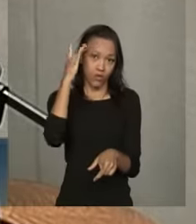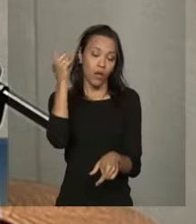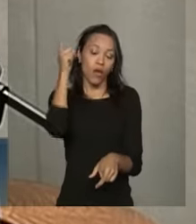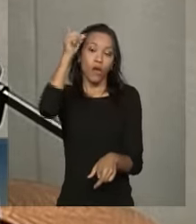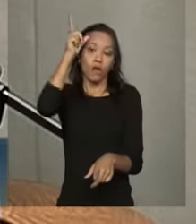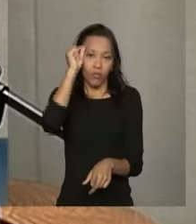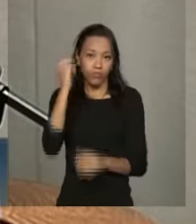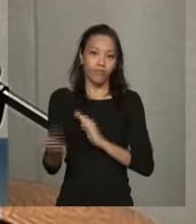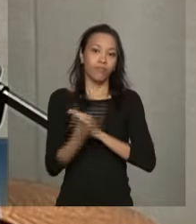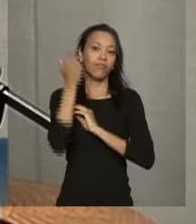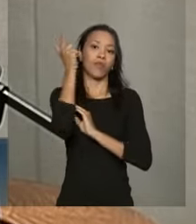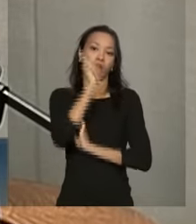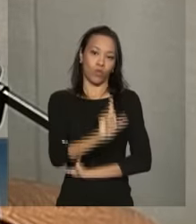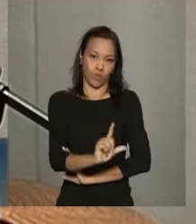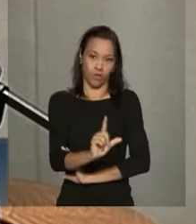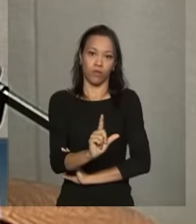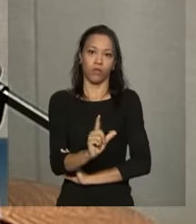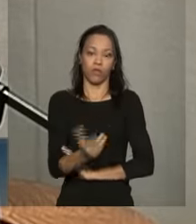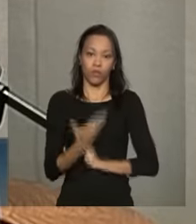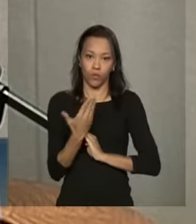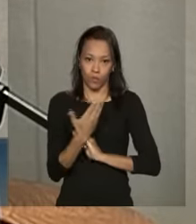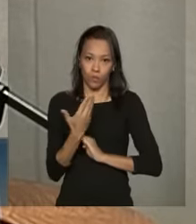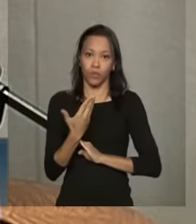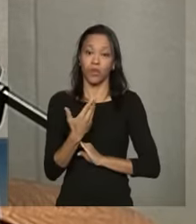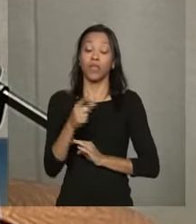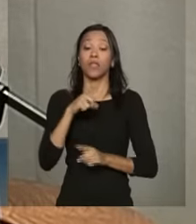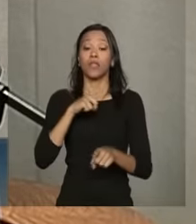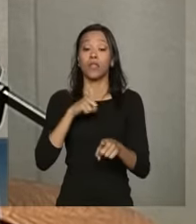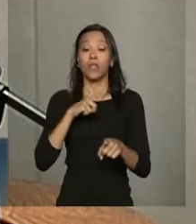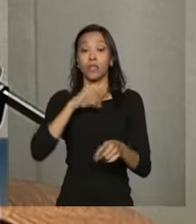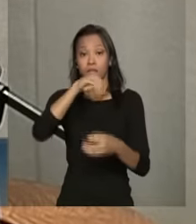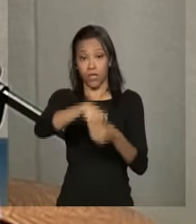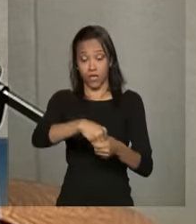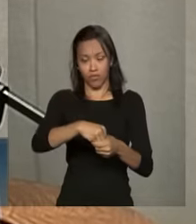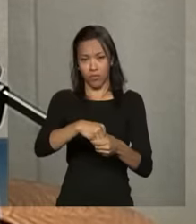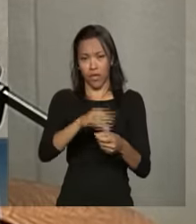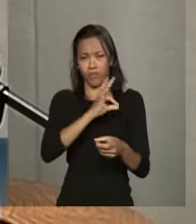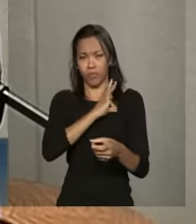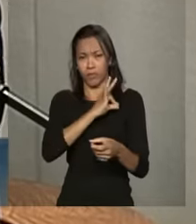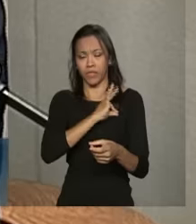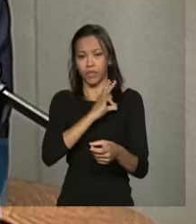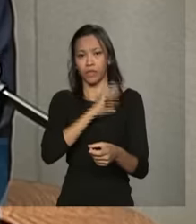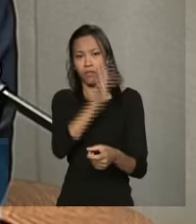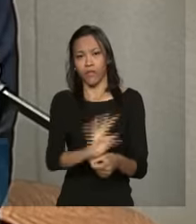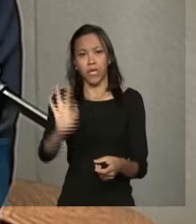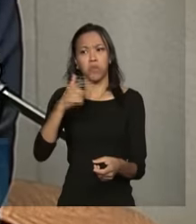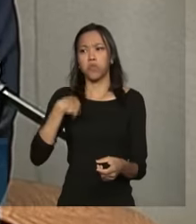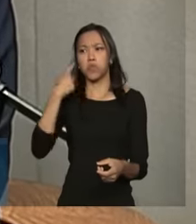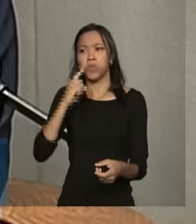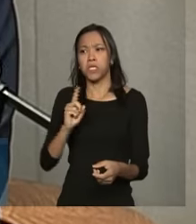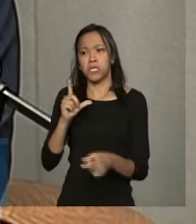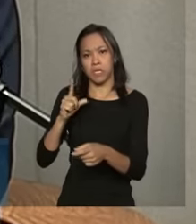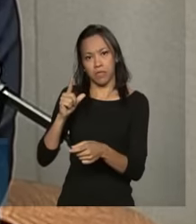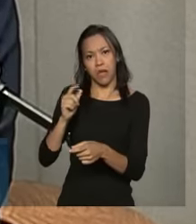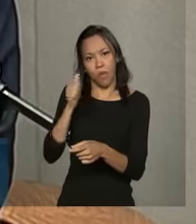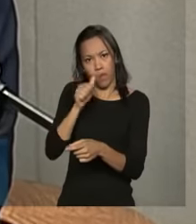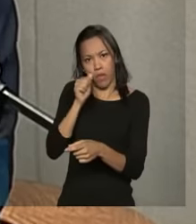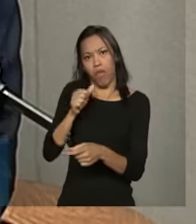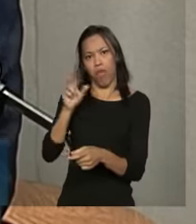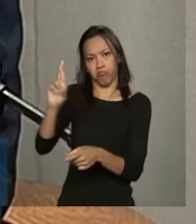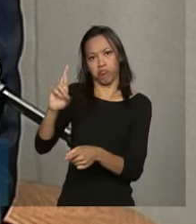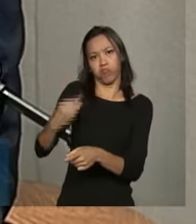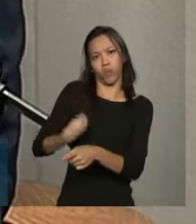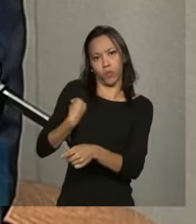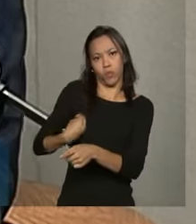da do departamento de Polícia Rodoviária Federal Não sei se a Maria Alice aqui se encontra Ministro mas vale Vale